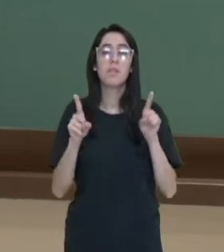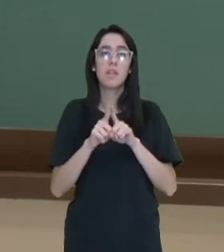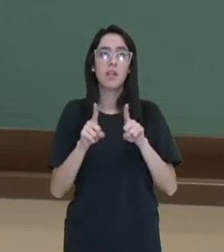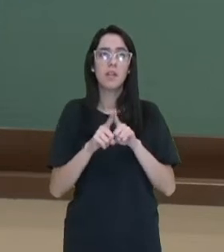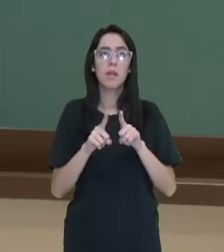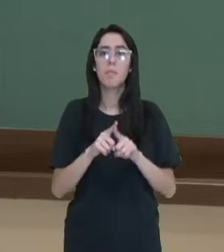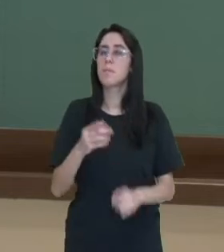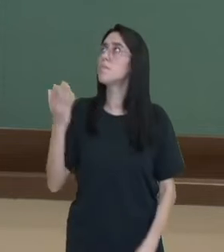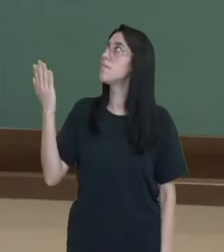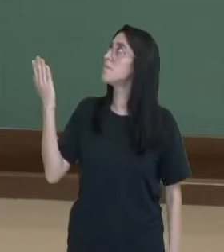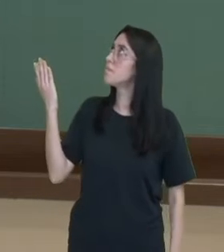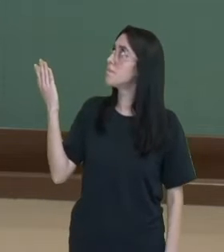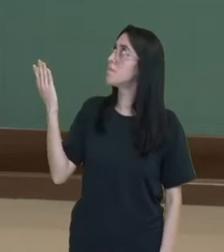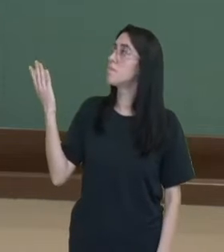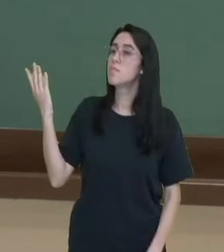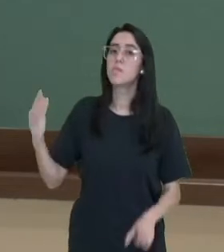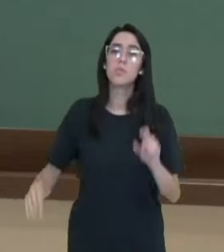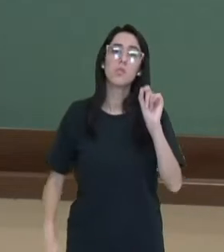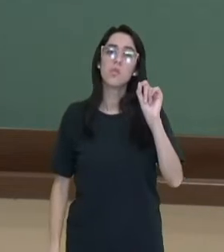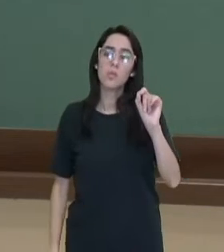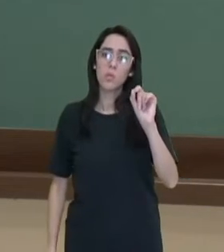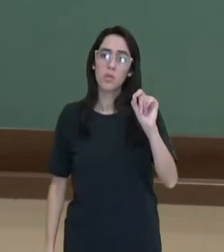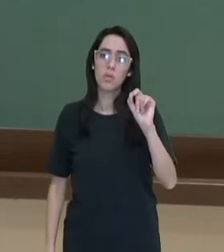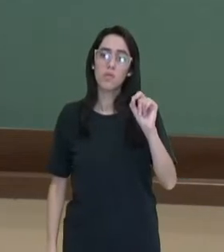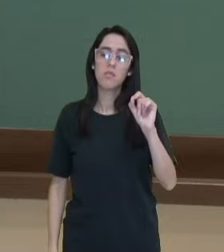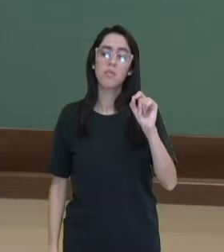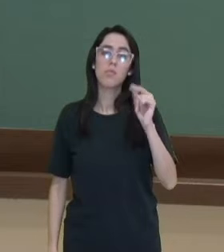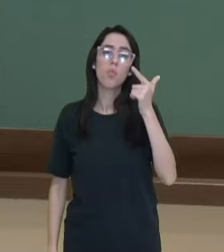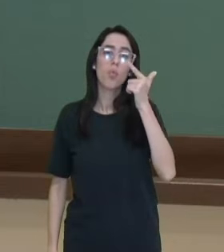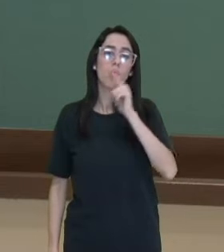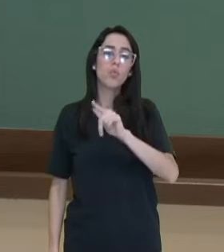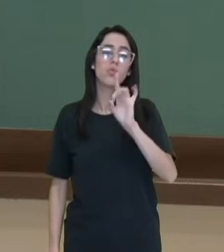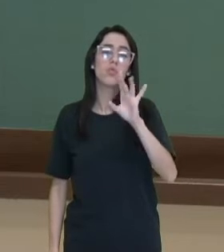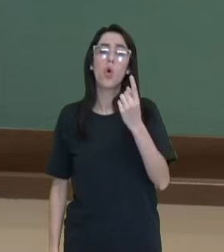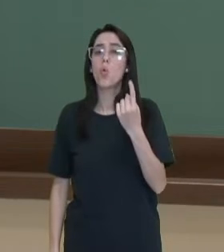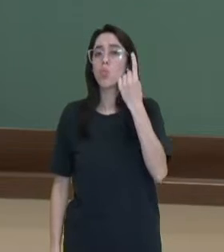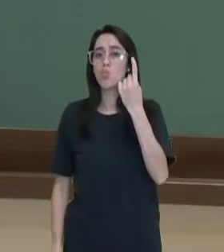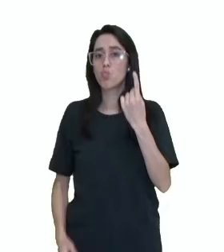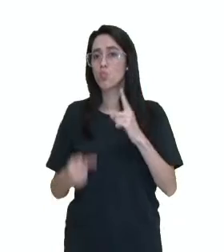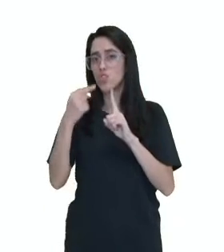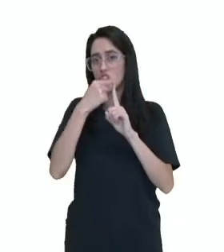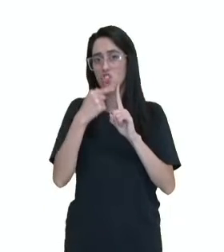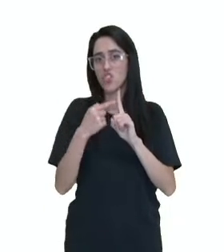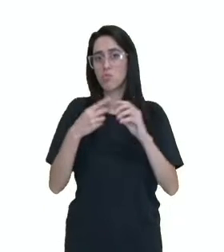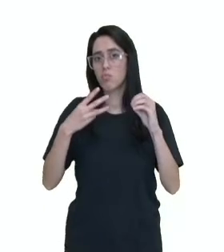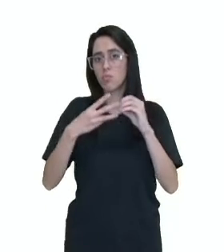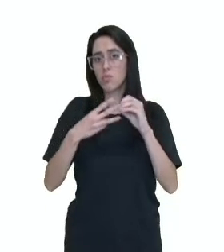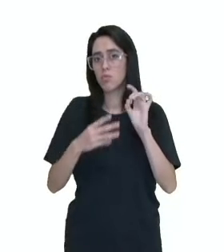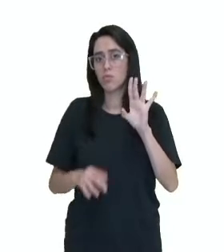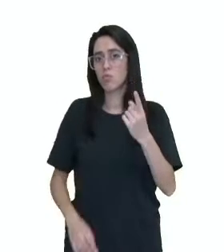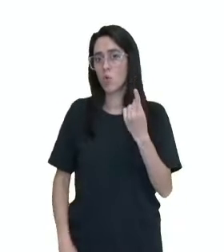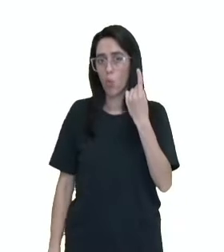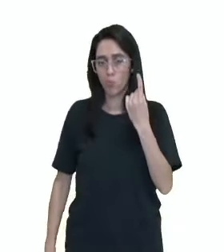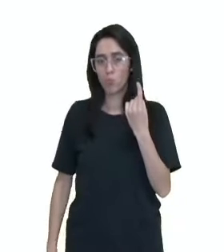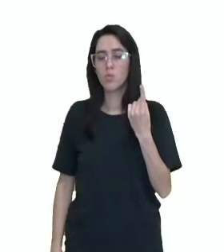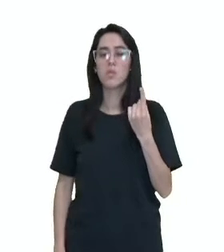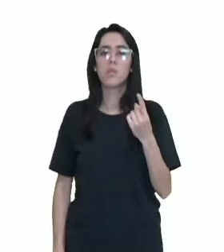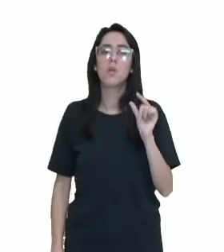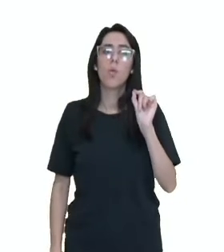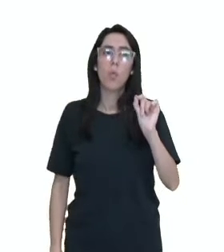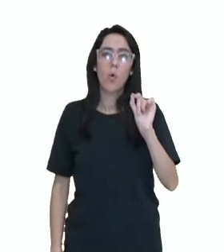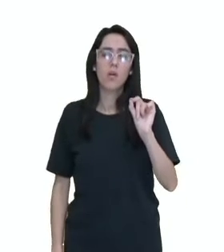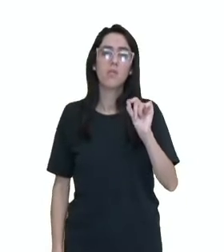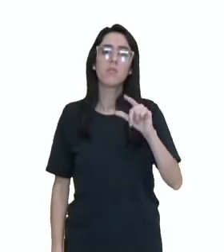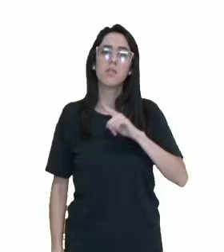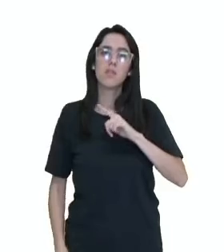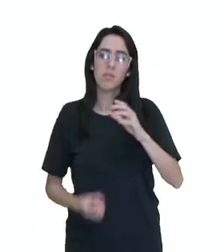unipotentes, unipotentes, ou seja, ela só é capaz de produzir um único tipo de célula. Geralmente elas vão